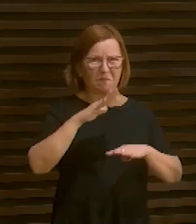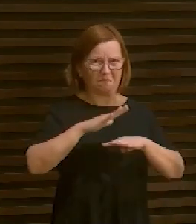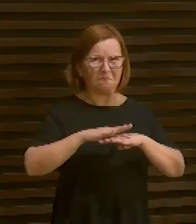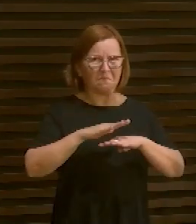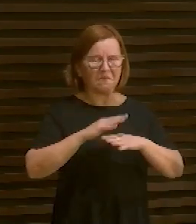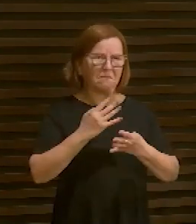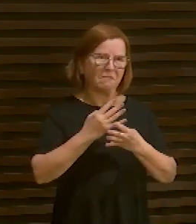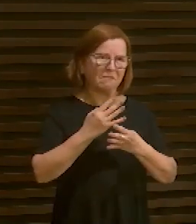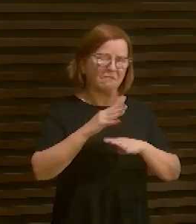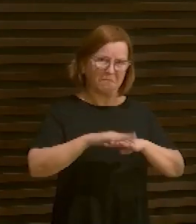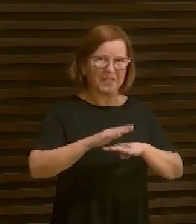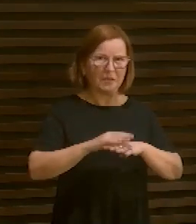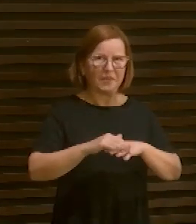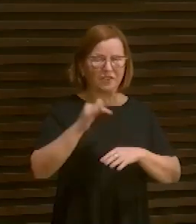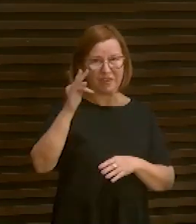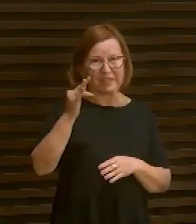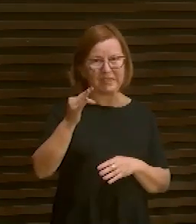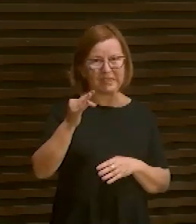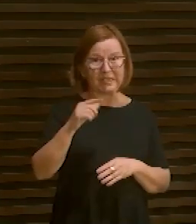francês, ele entrou em depressão.